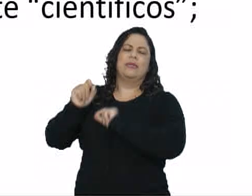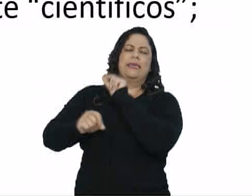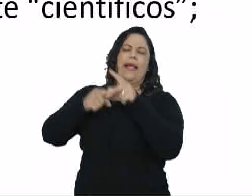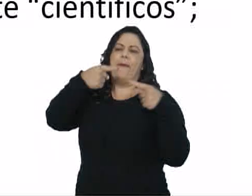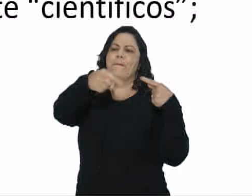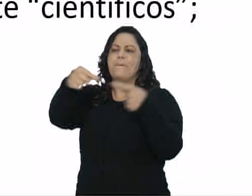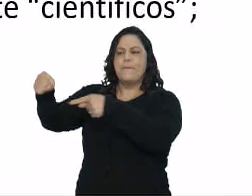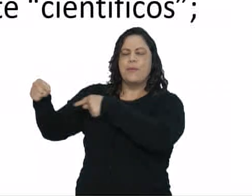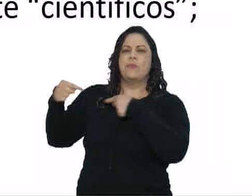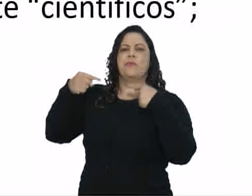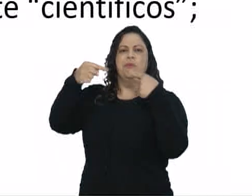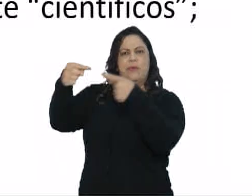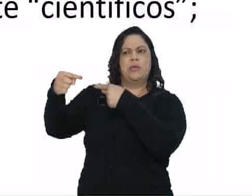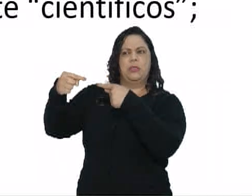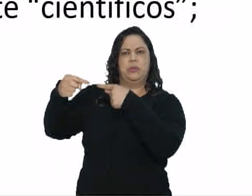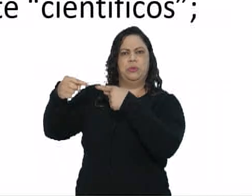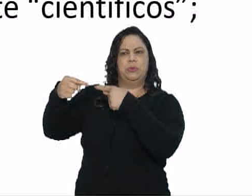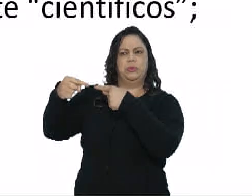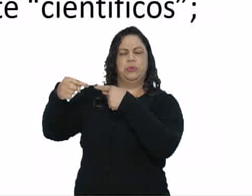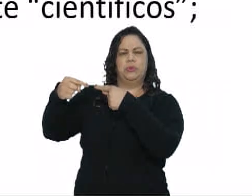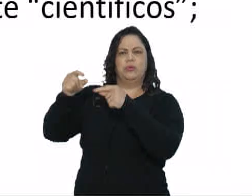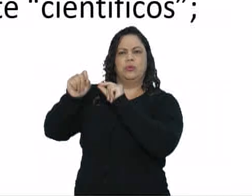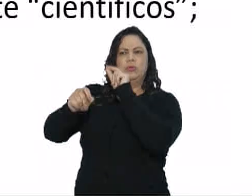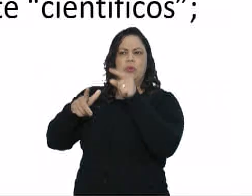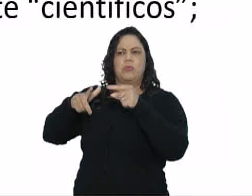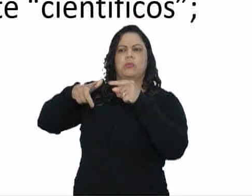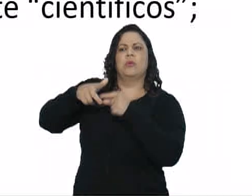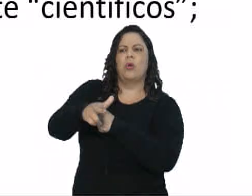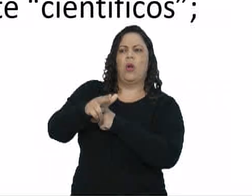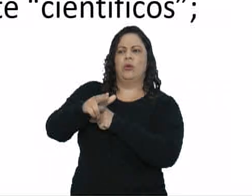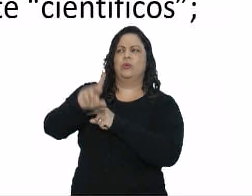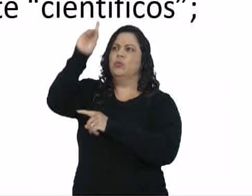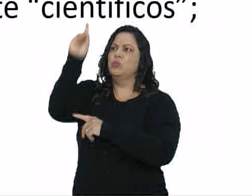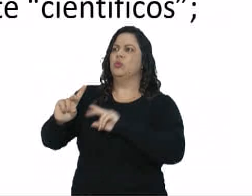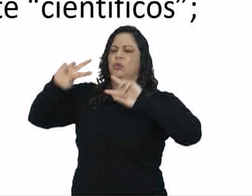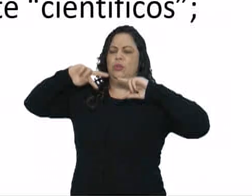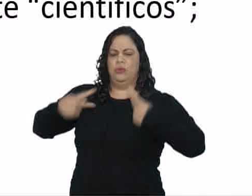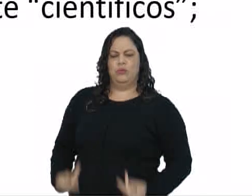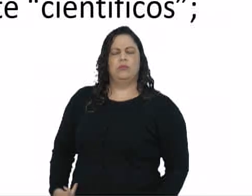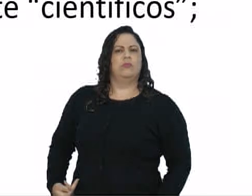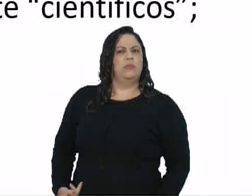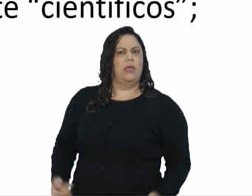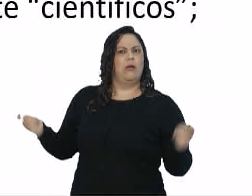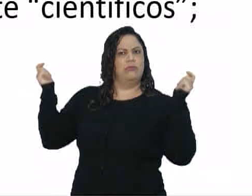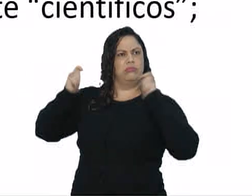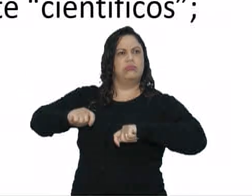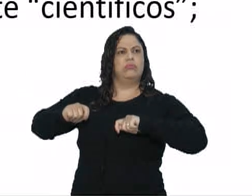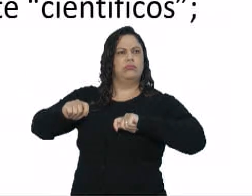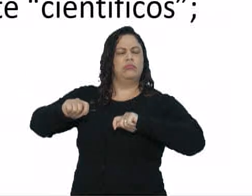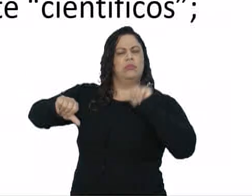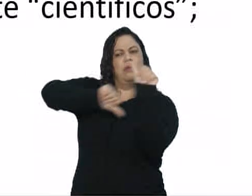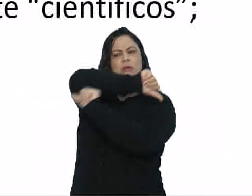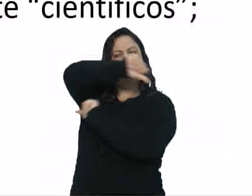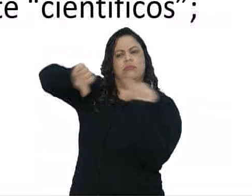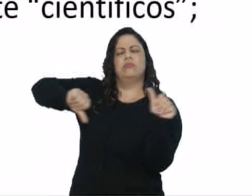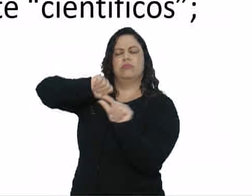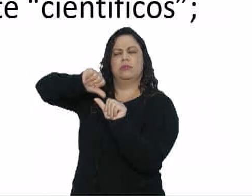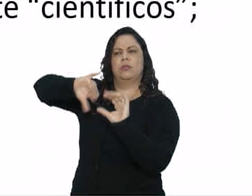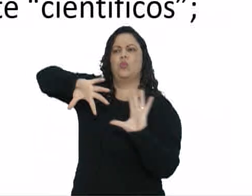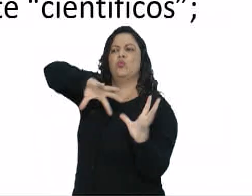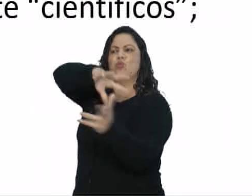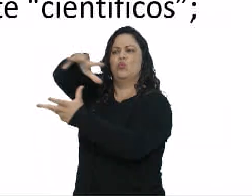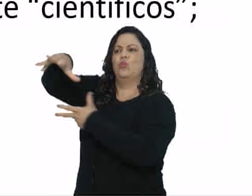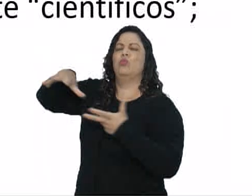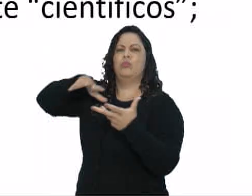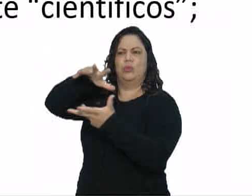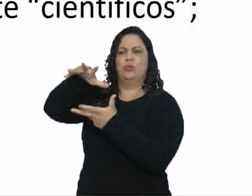O que as ideologias totalitárias visam não é a transformação do mundo exterior ou a